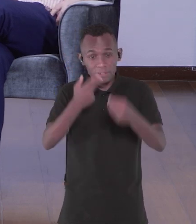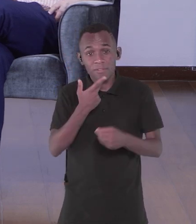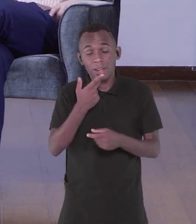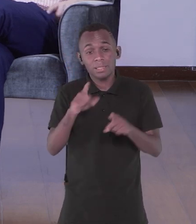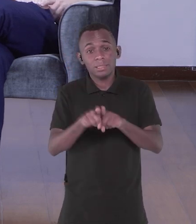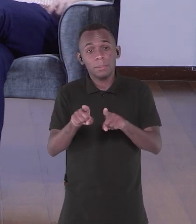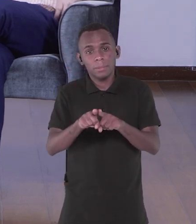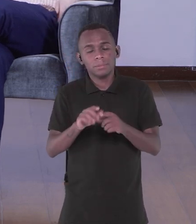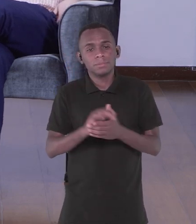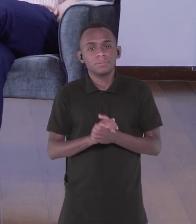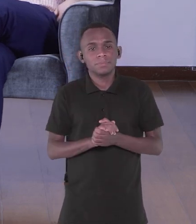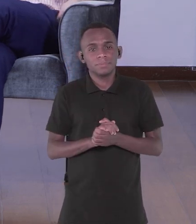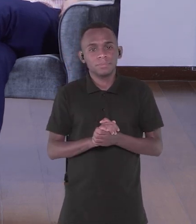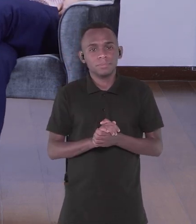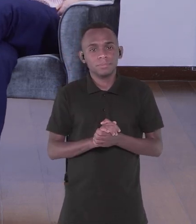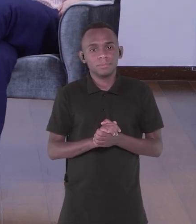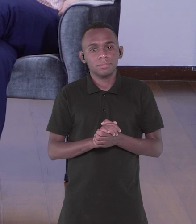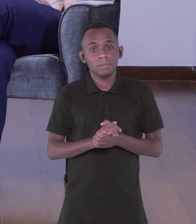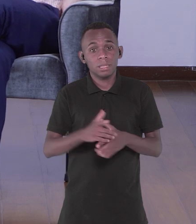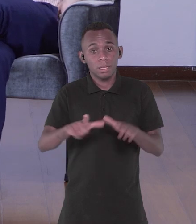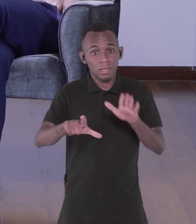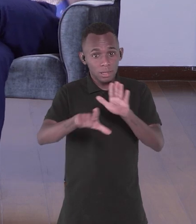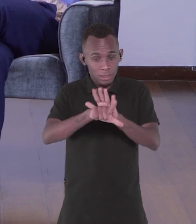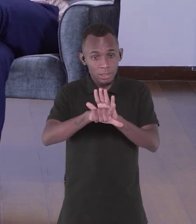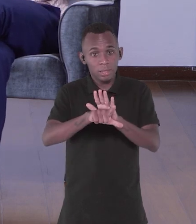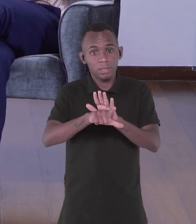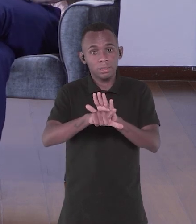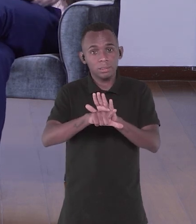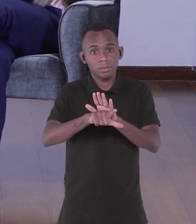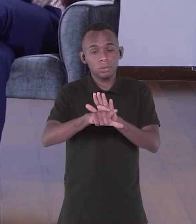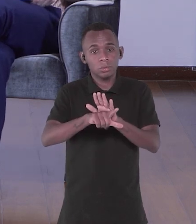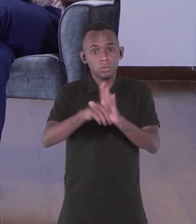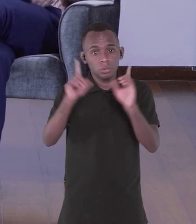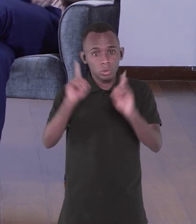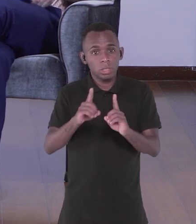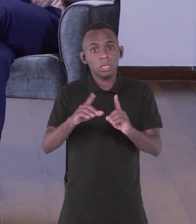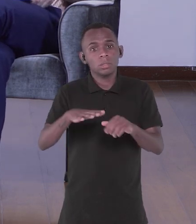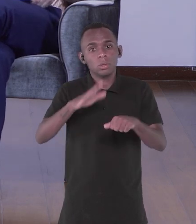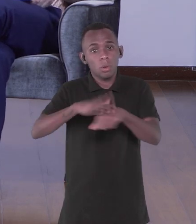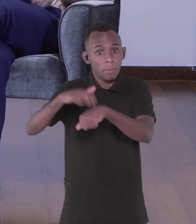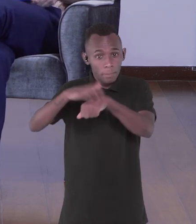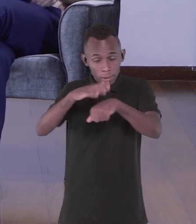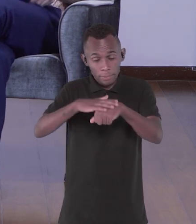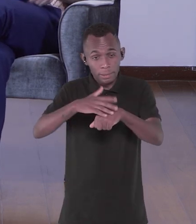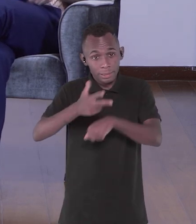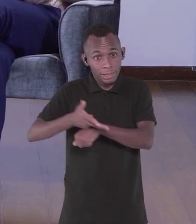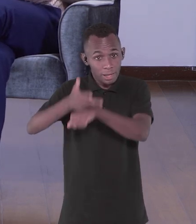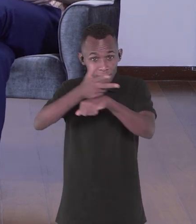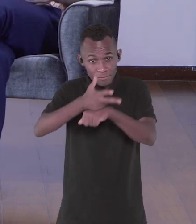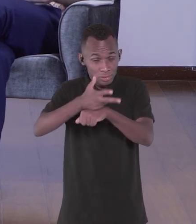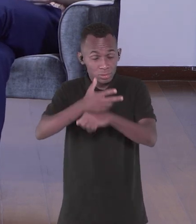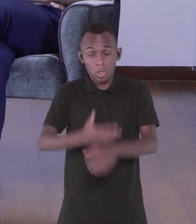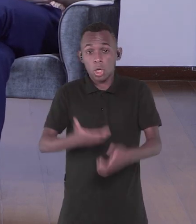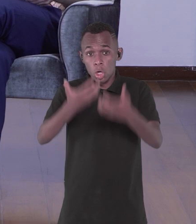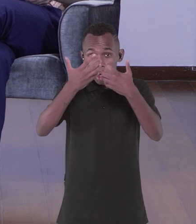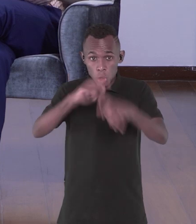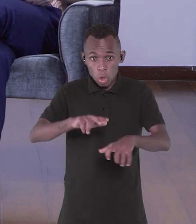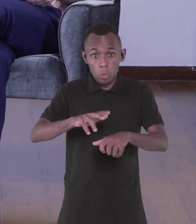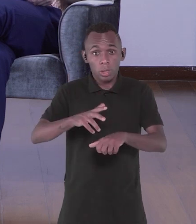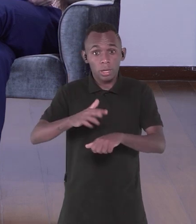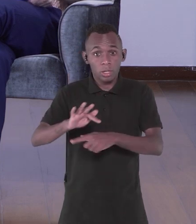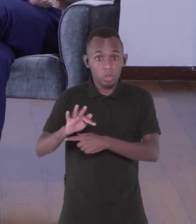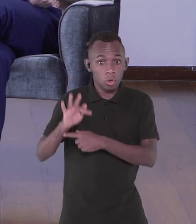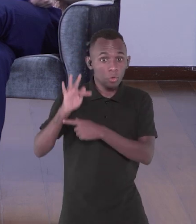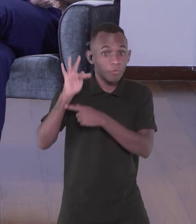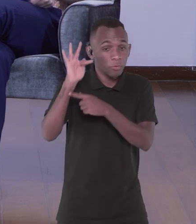que falar. Gente, existe a lei do direito autoral, está sendo gravado. Então, por favor, quem não quer que sua imagem